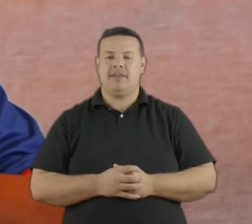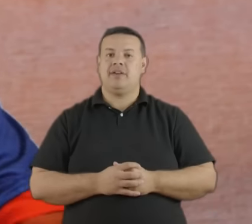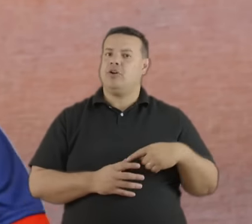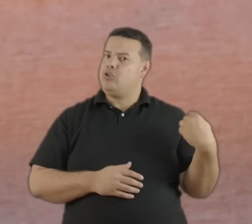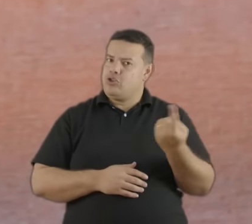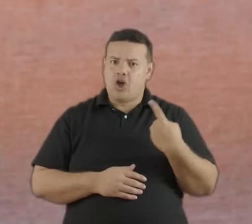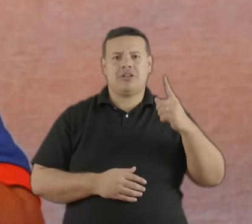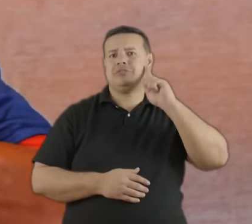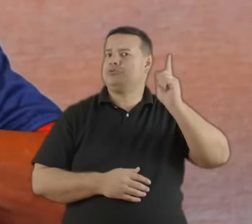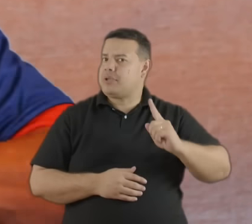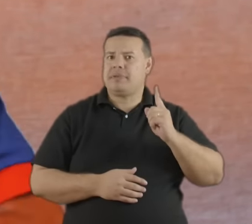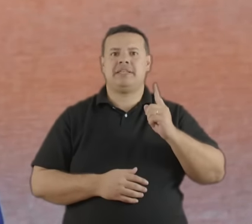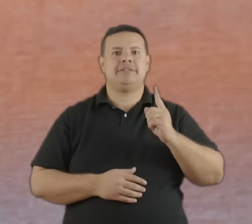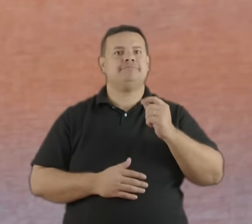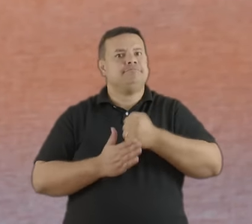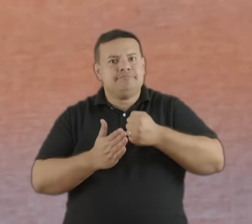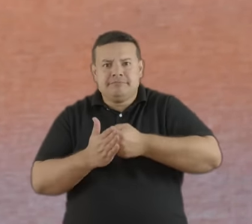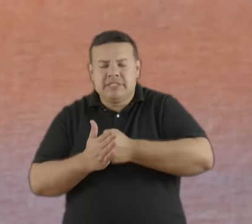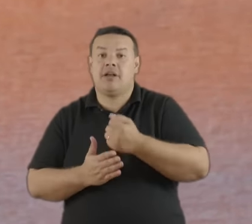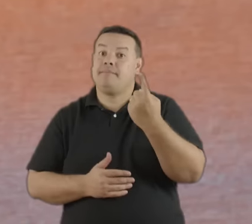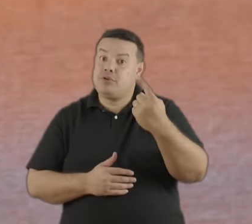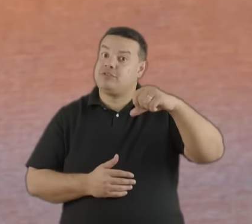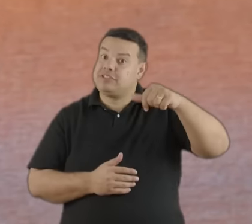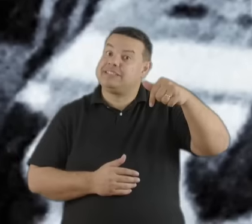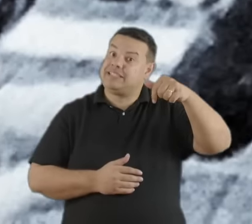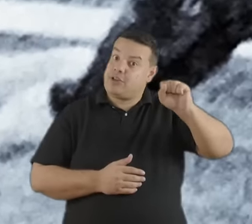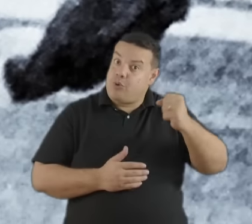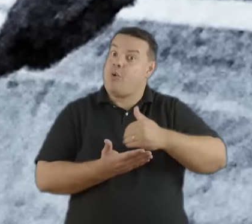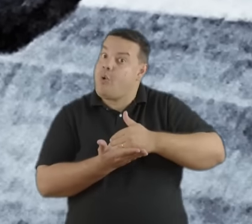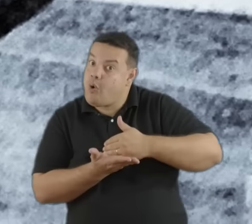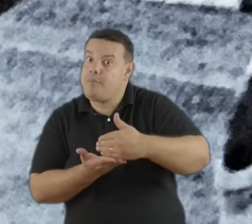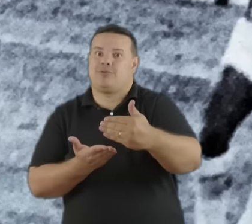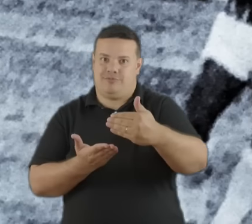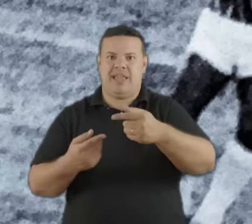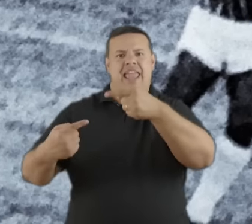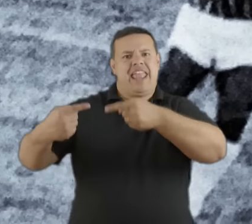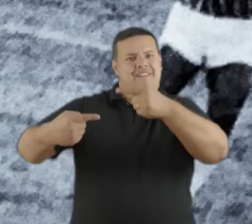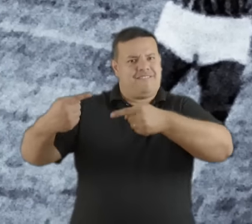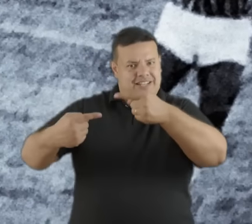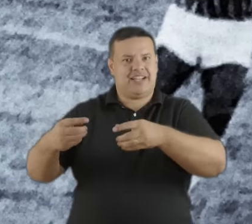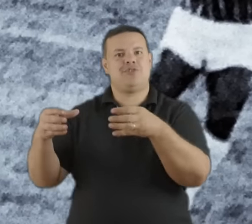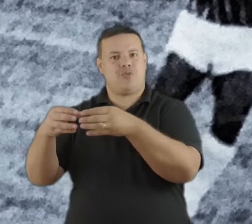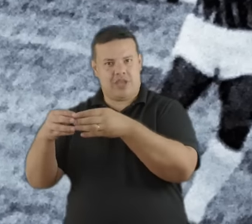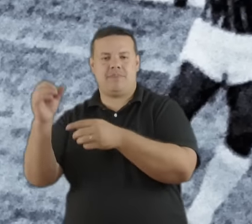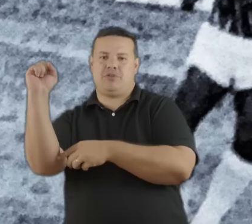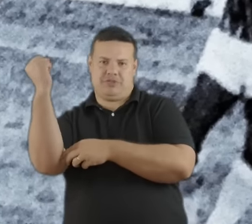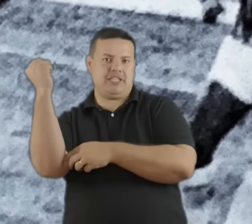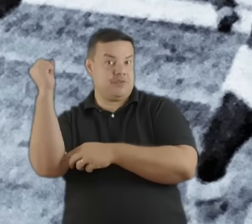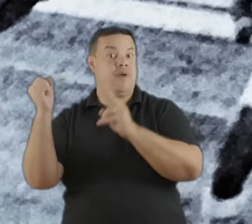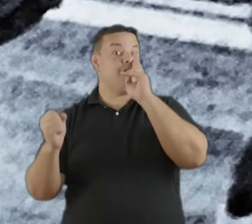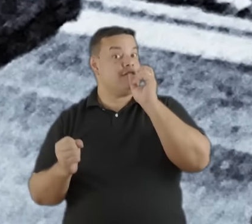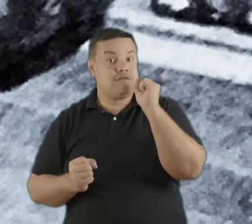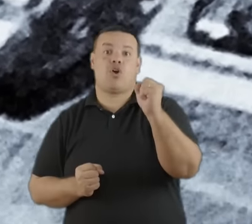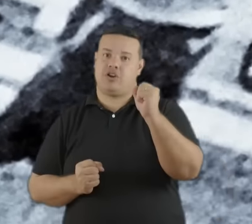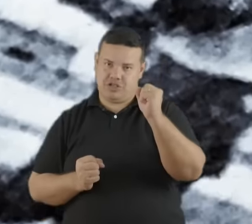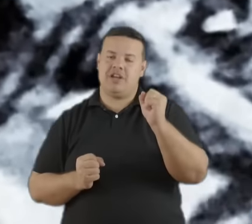brincadeira, o time tinha garra, o time sabia jogar, então 78 começou. Nesta decisão, a rivalidade com o Sergipe foi extrema.